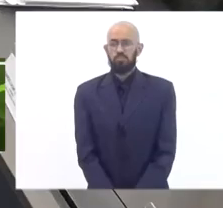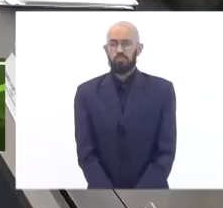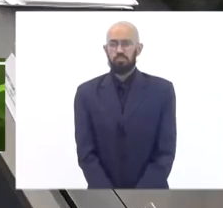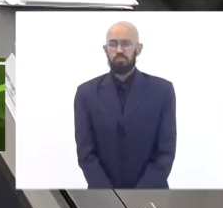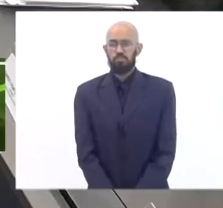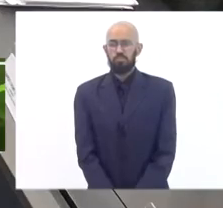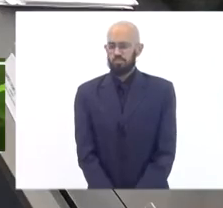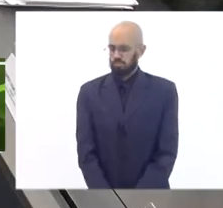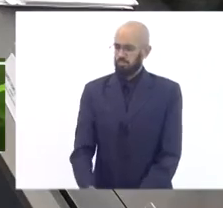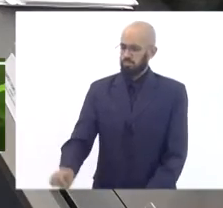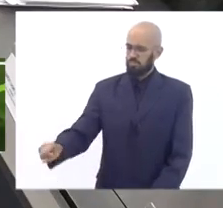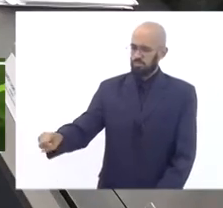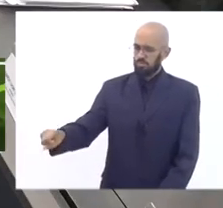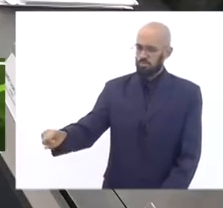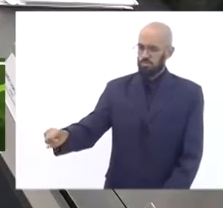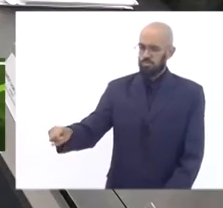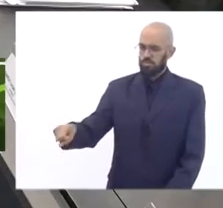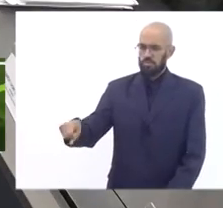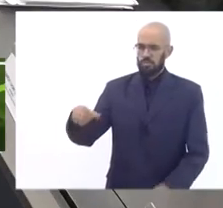Sim, a operação é deficitária.